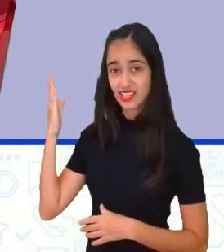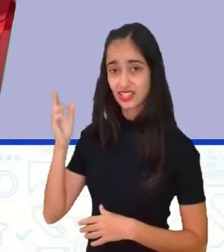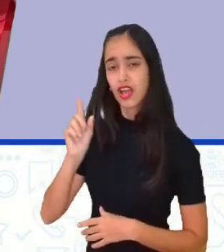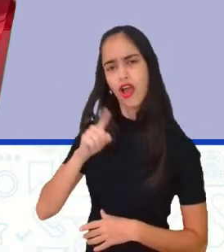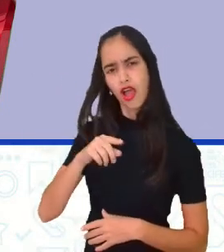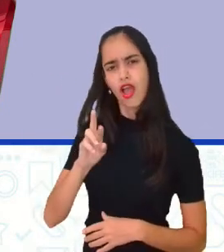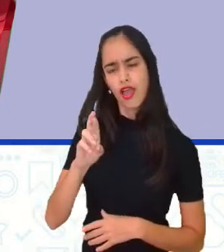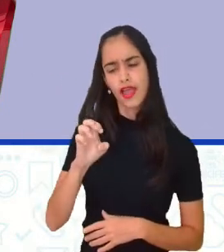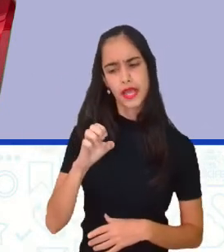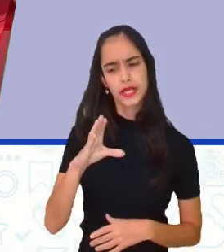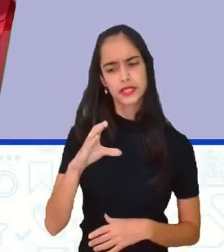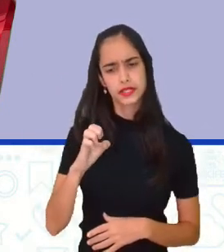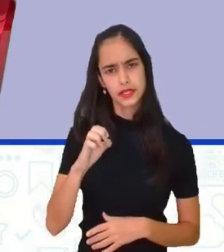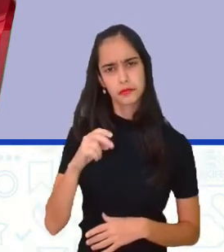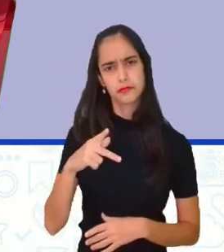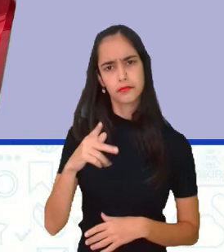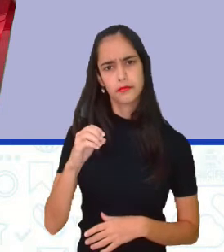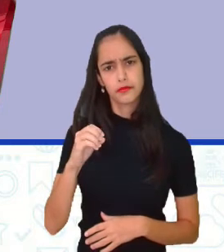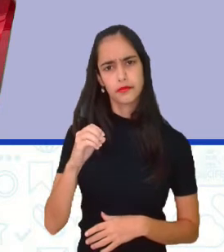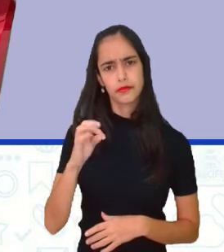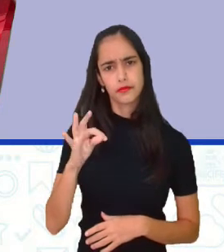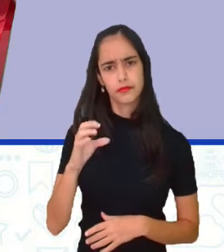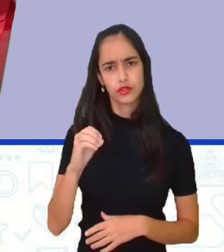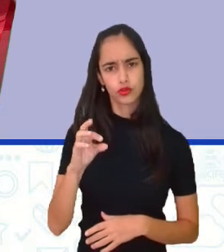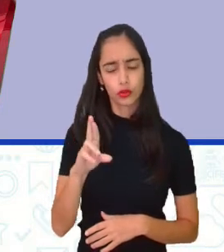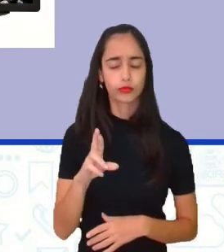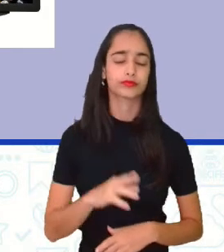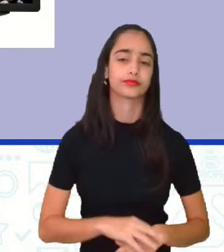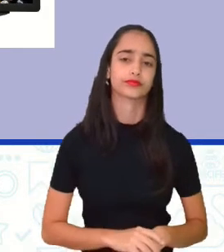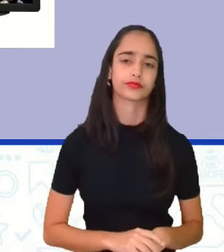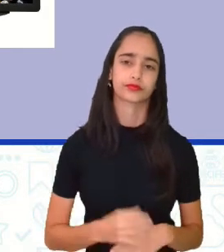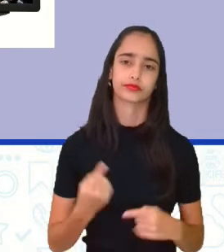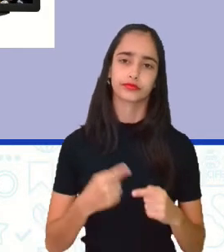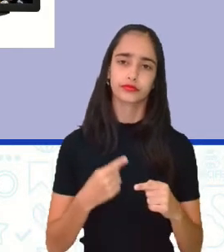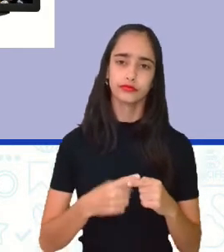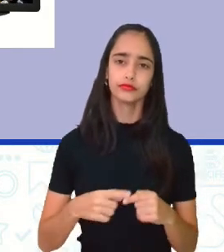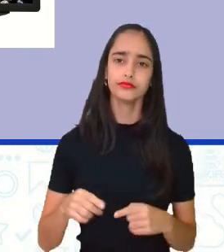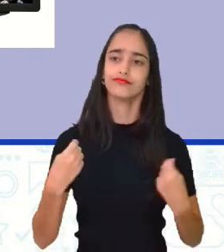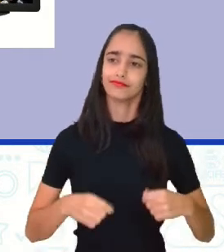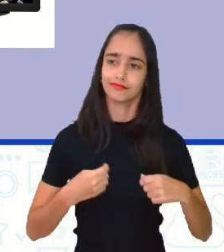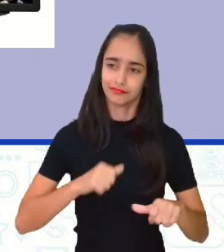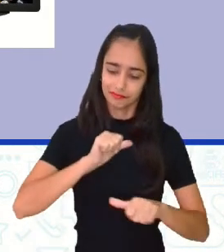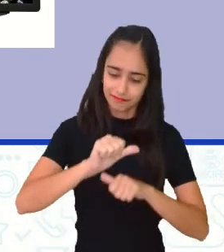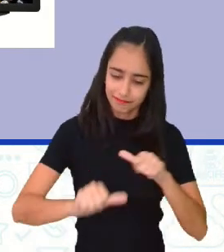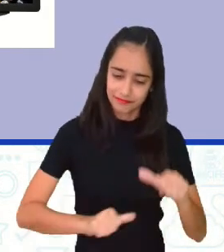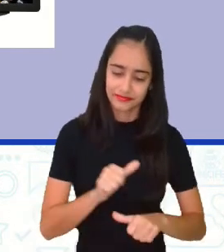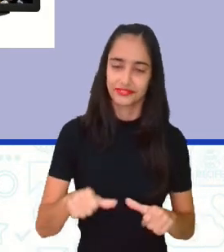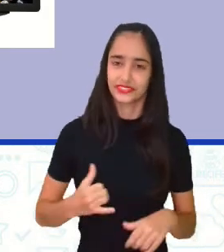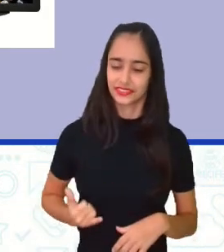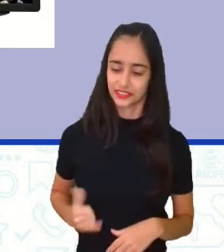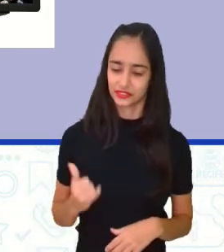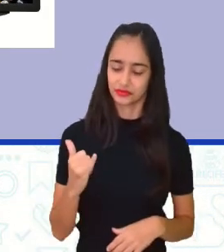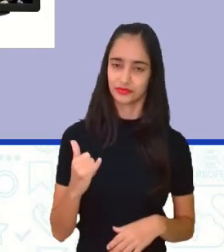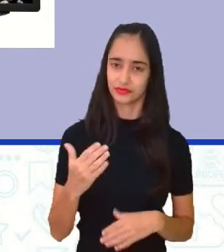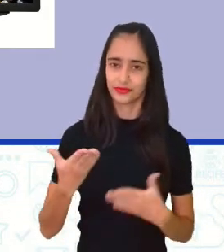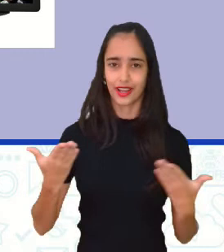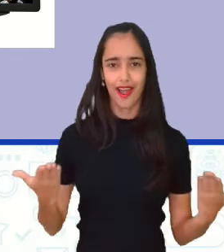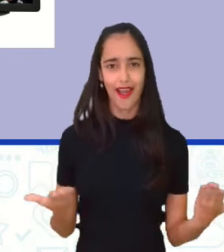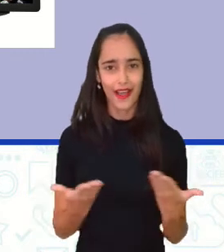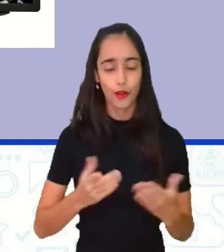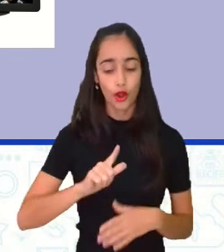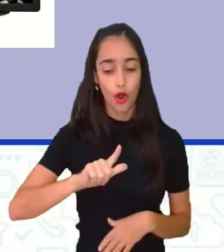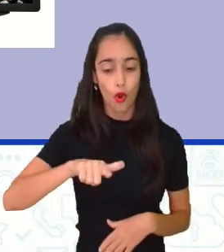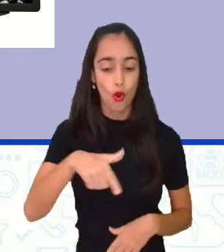aí no circuito, nessa transformação de energia. Aí nós temos outro exemplo também, não é? O